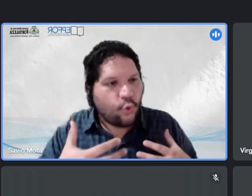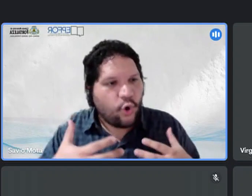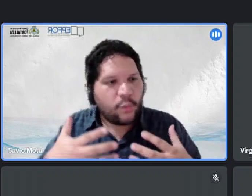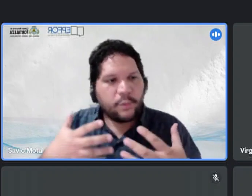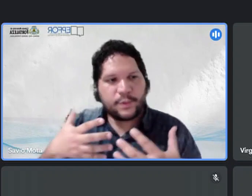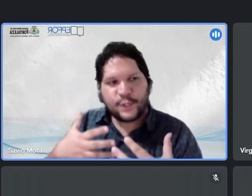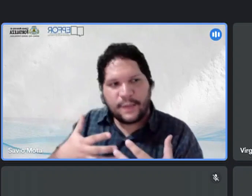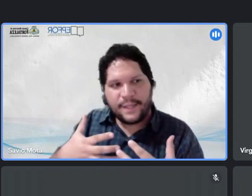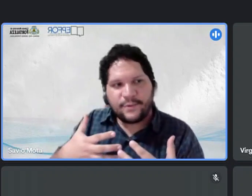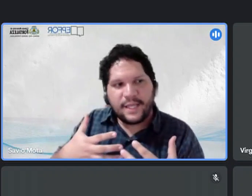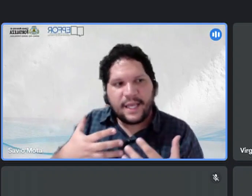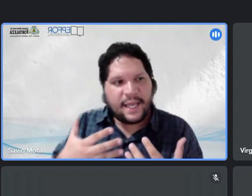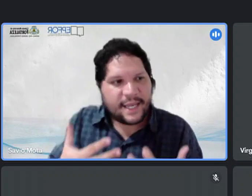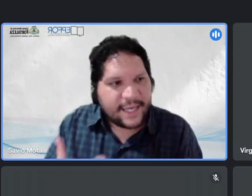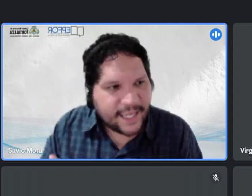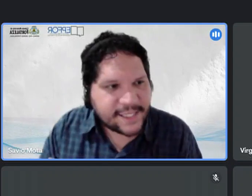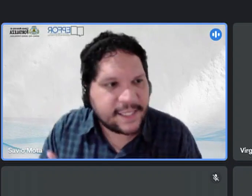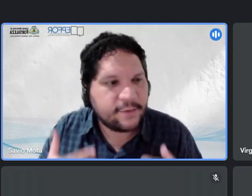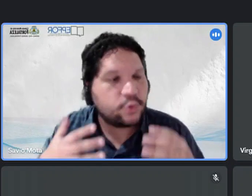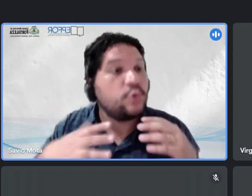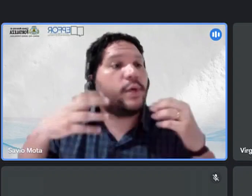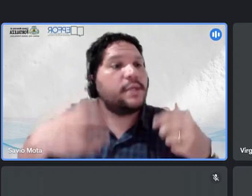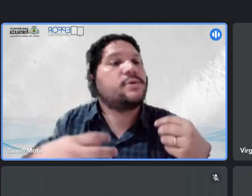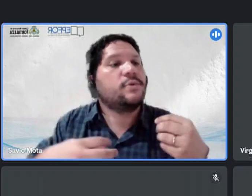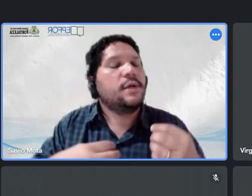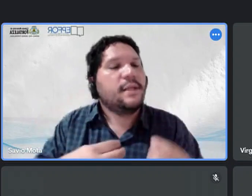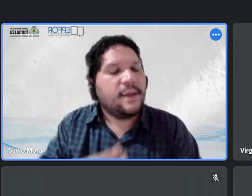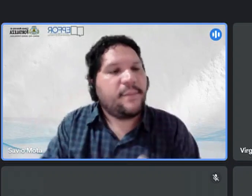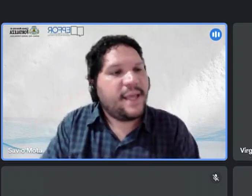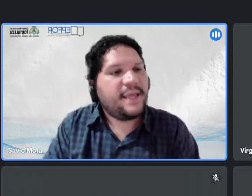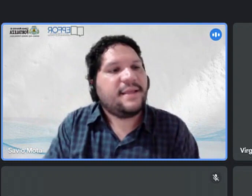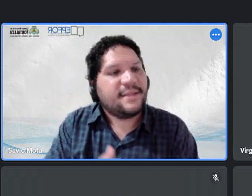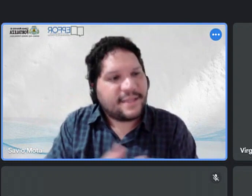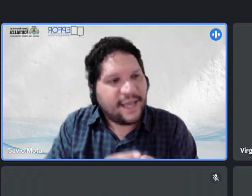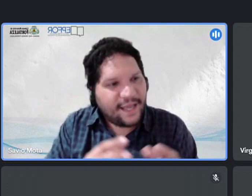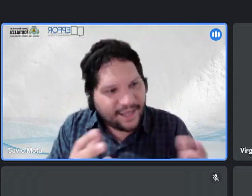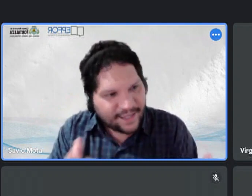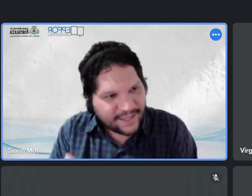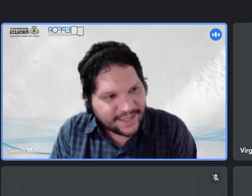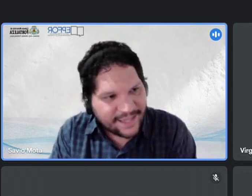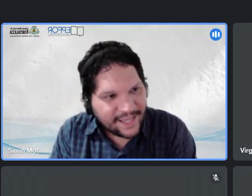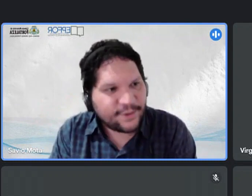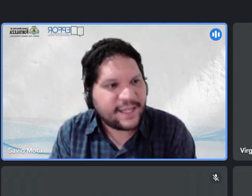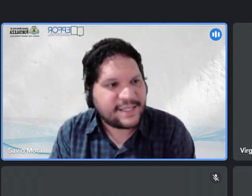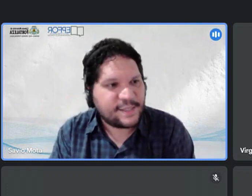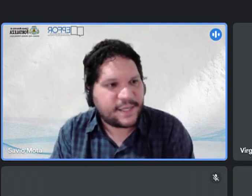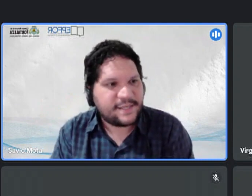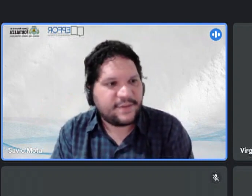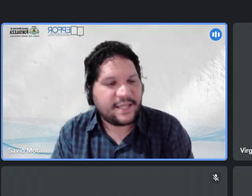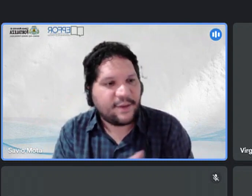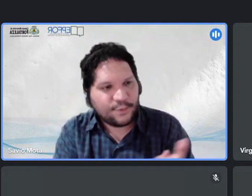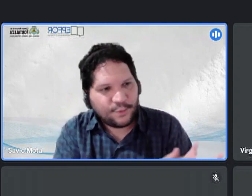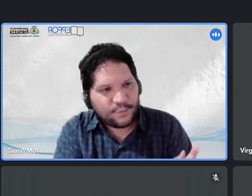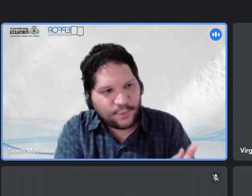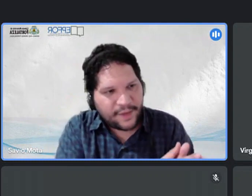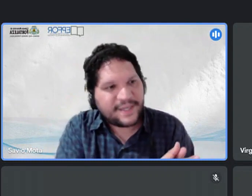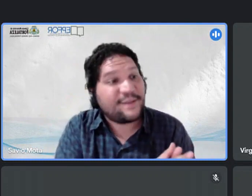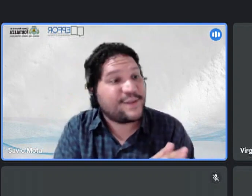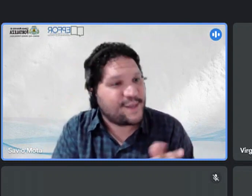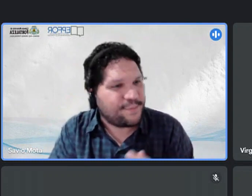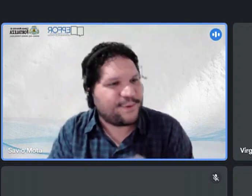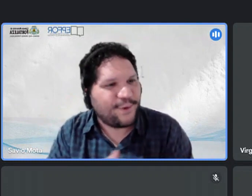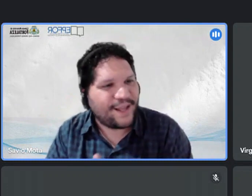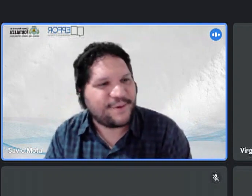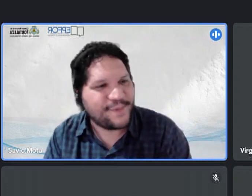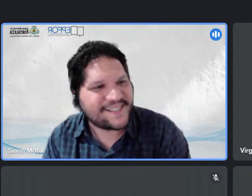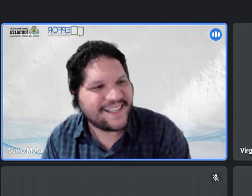o uso do corpo, o posicionamento dele, a inclinação, tudo isso também está dentro dessa expressividade. Então, do mesmo jeito que